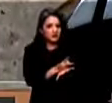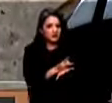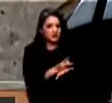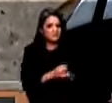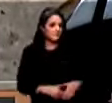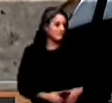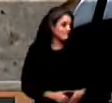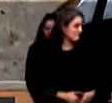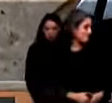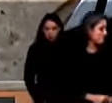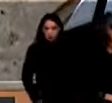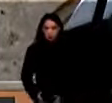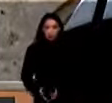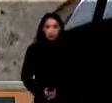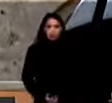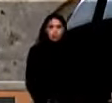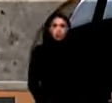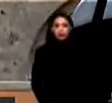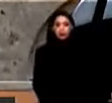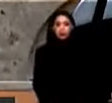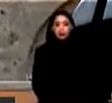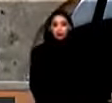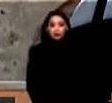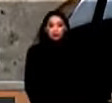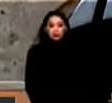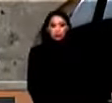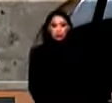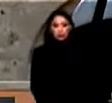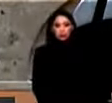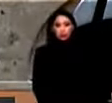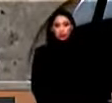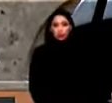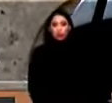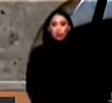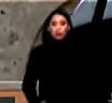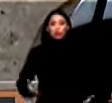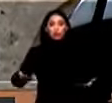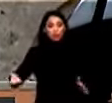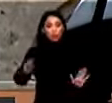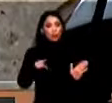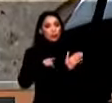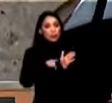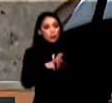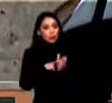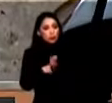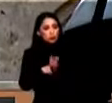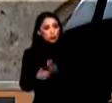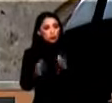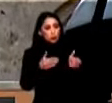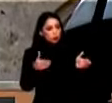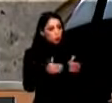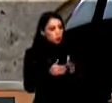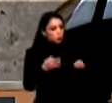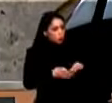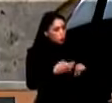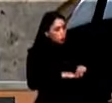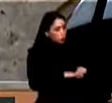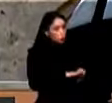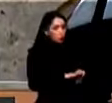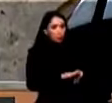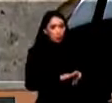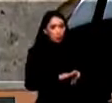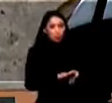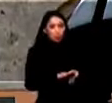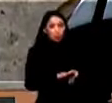consultei o colegiado, mandei ofício para todos os gabinetes e, naquela oportunidade, os colegas